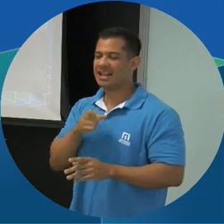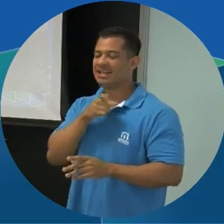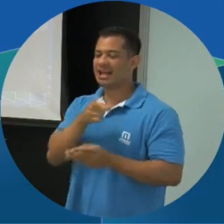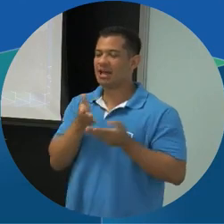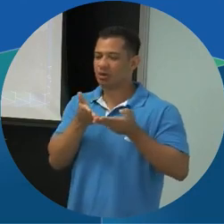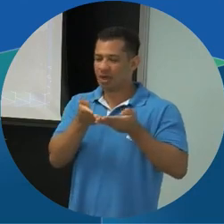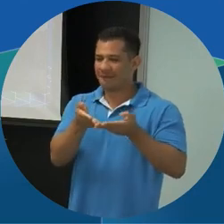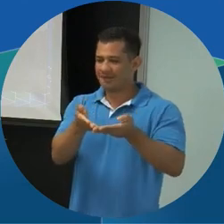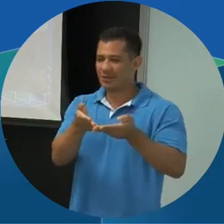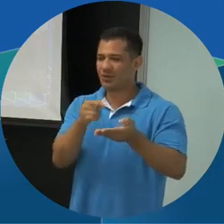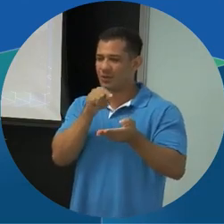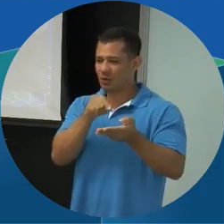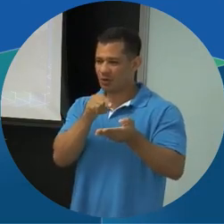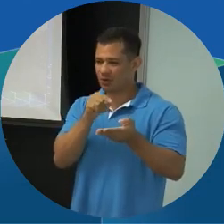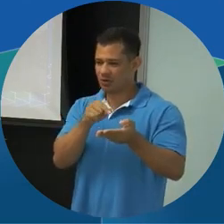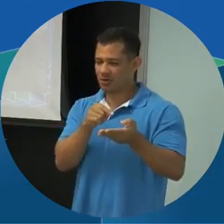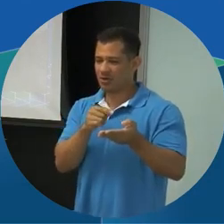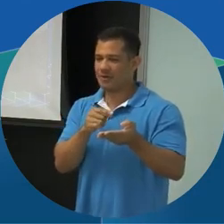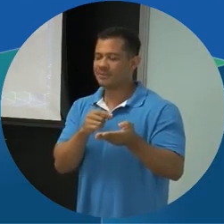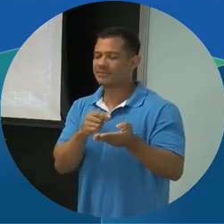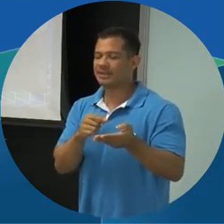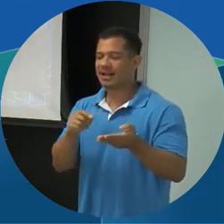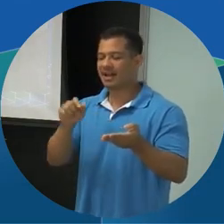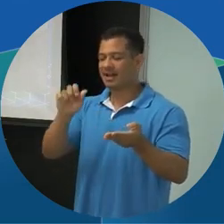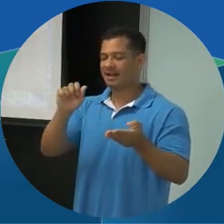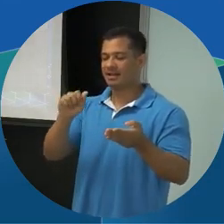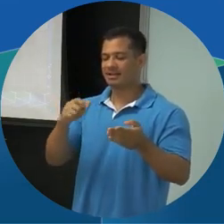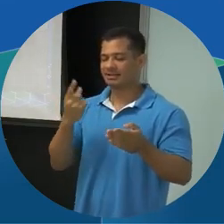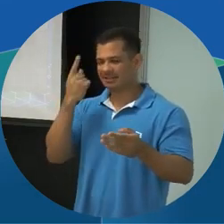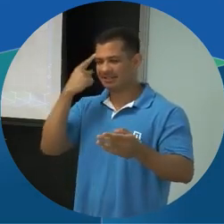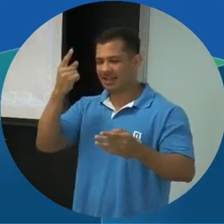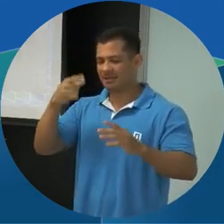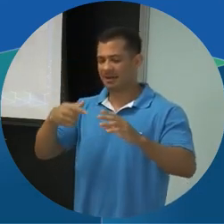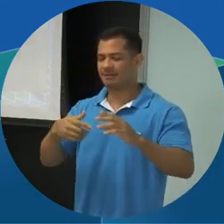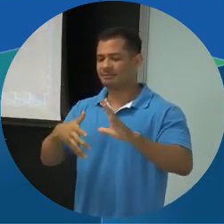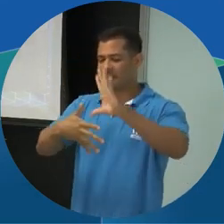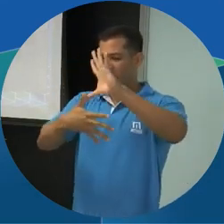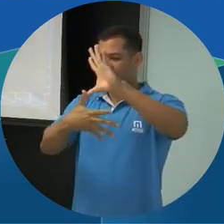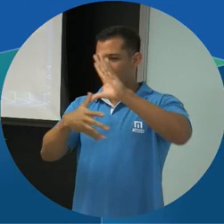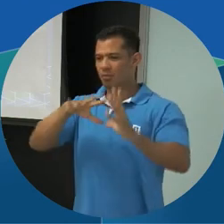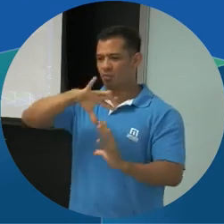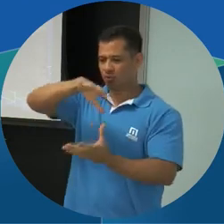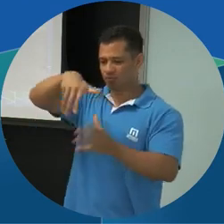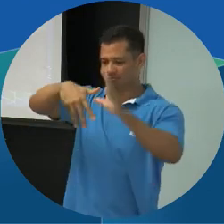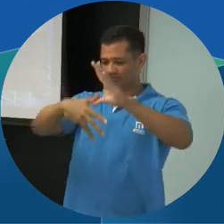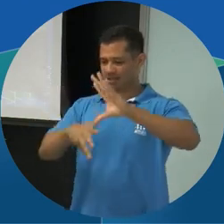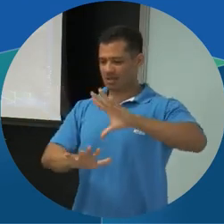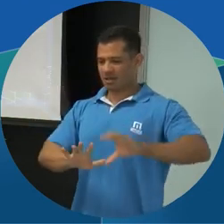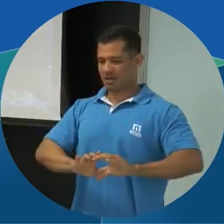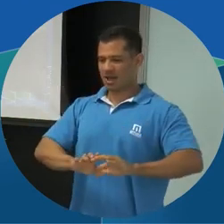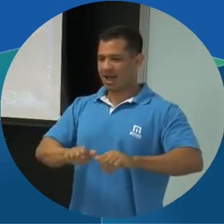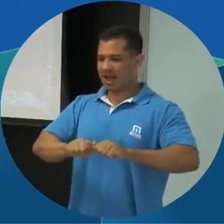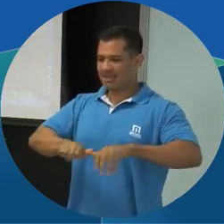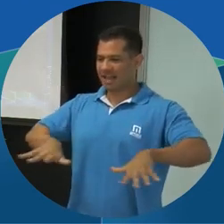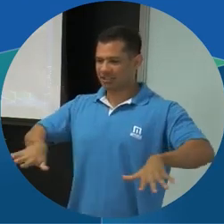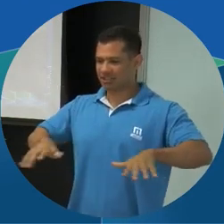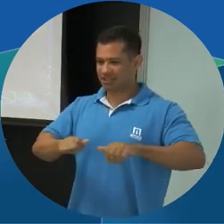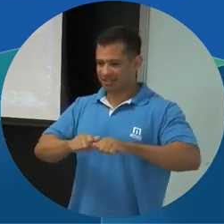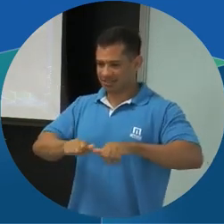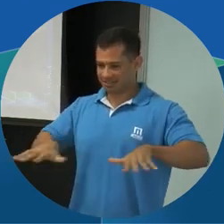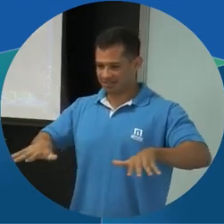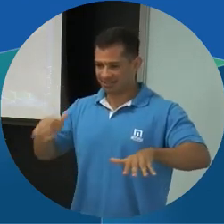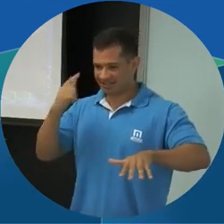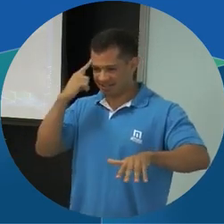laboratório da Antártida, que ele tinha um lastro de concreto na parte interna, né, e que precisava ser removido aquele lastro